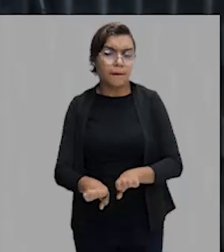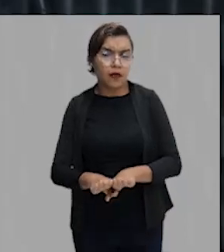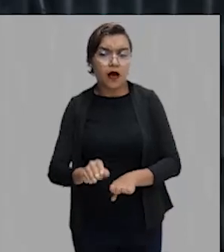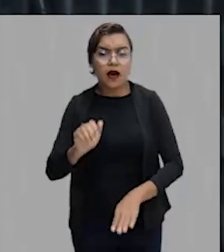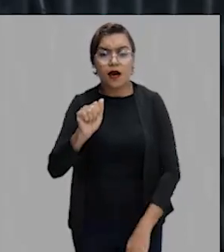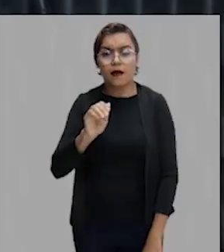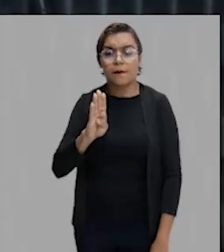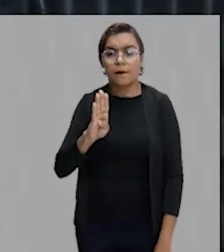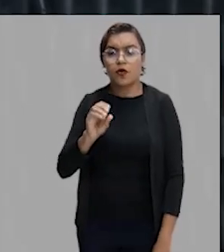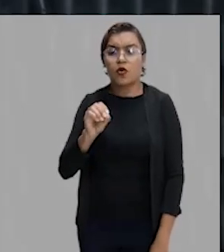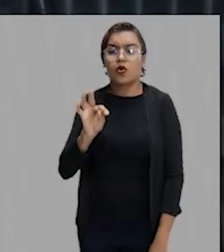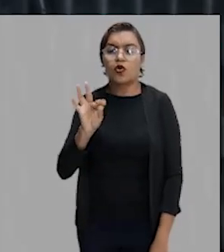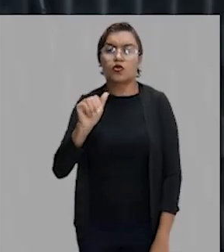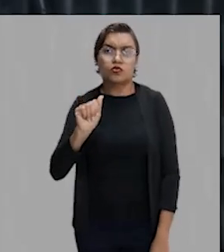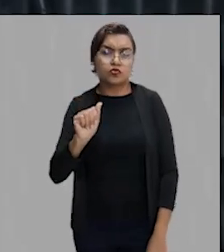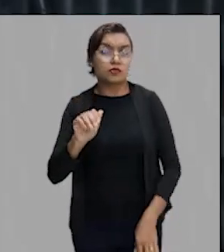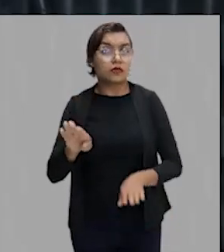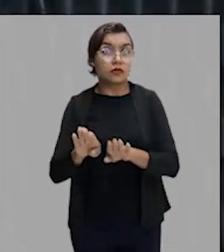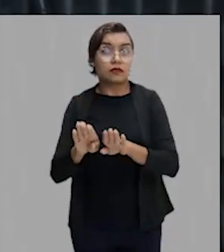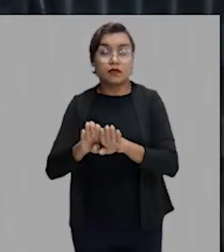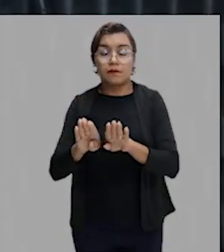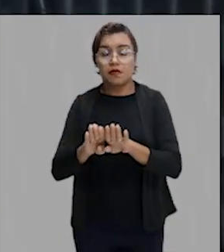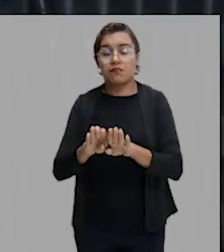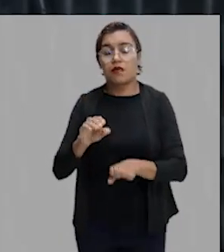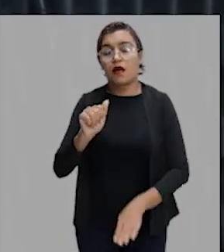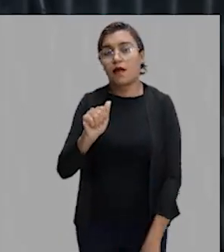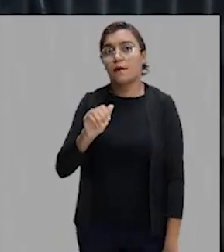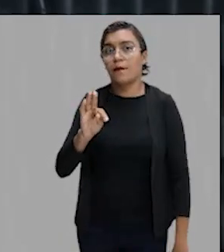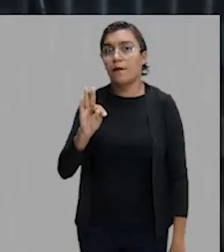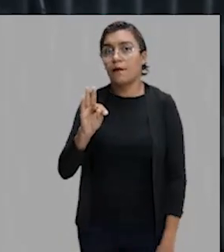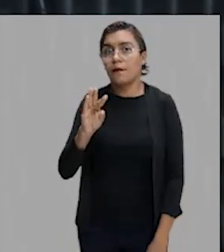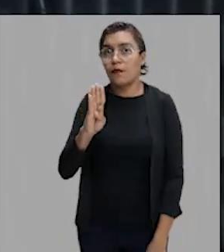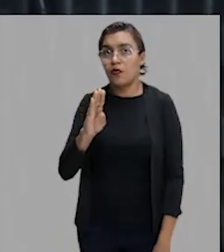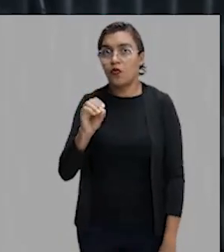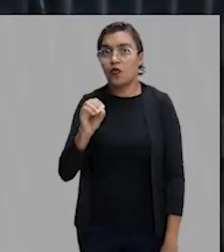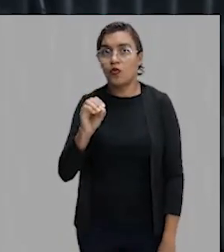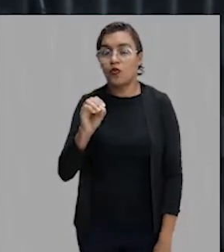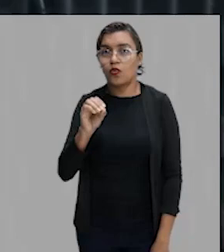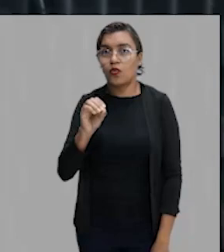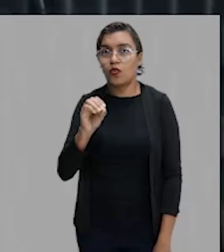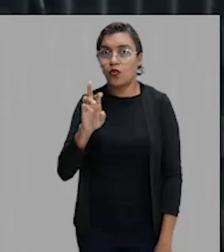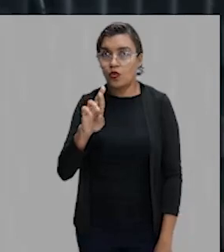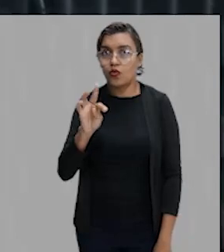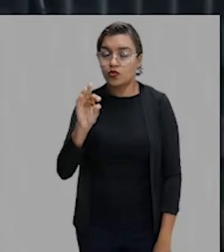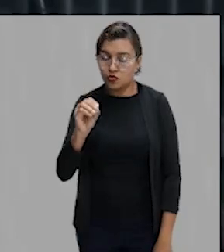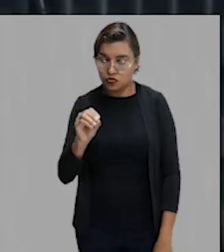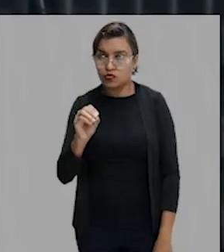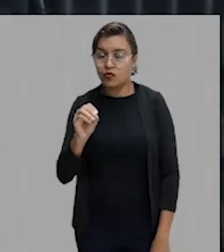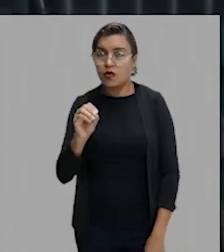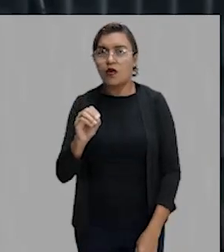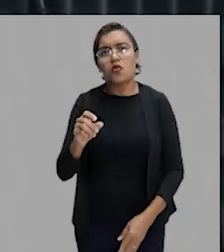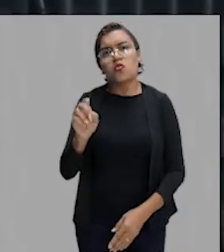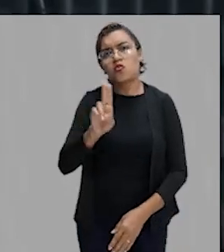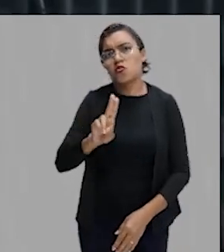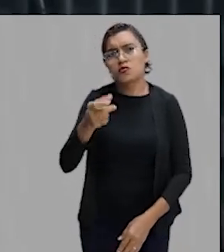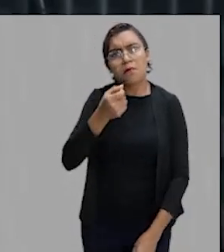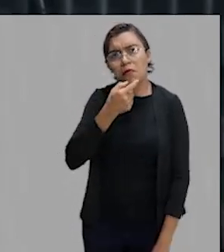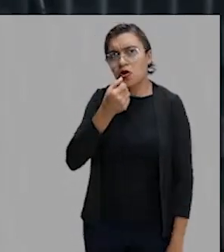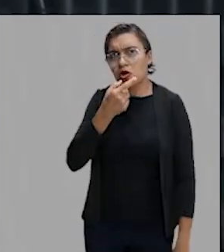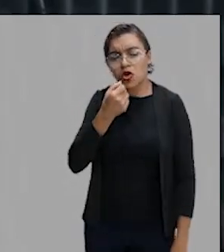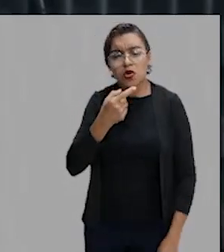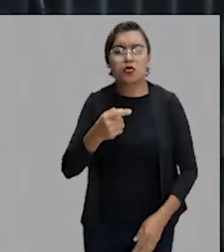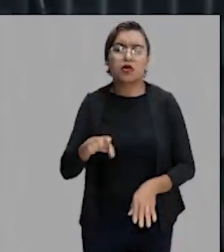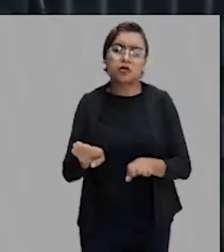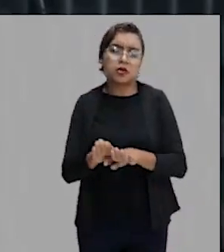direitos reprodutivos, incluindo o acesso à contracepção, à pílula anticoncepcional, os métodos contraceptivos e aos